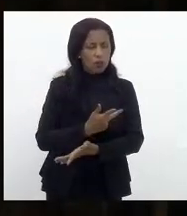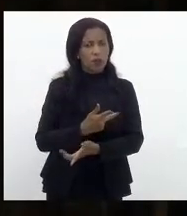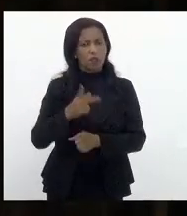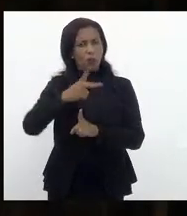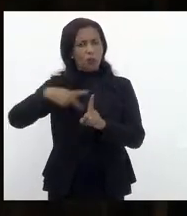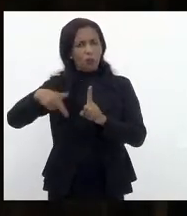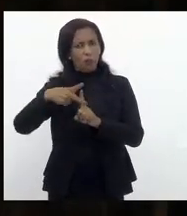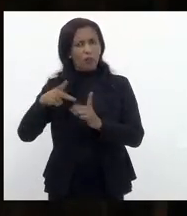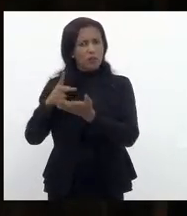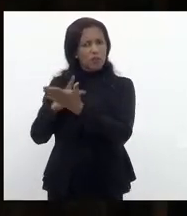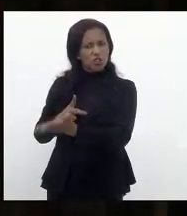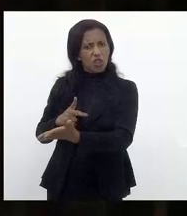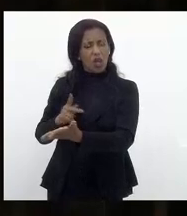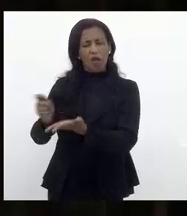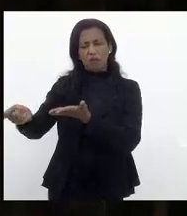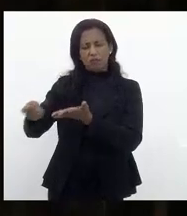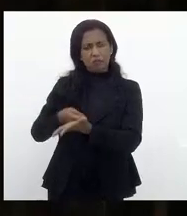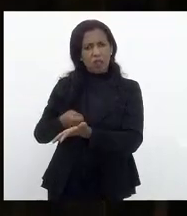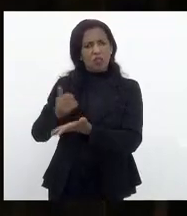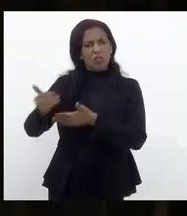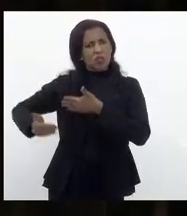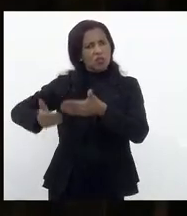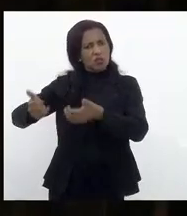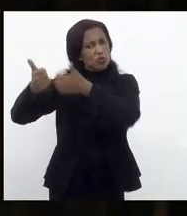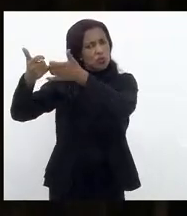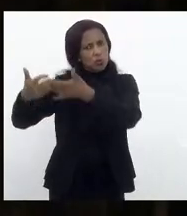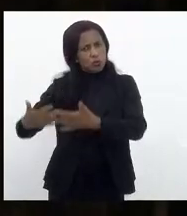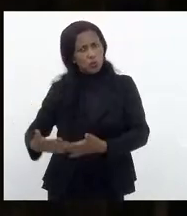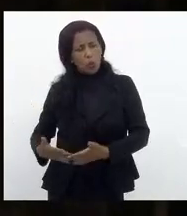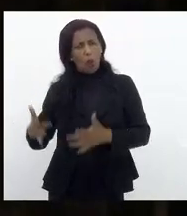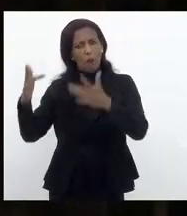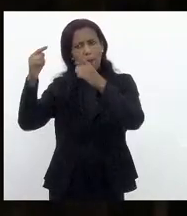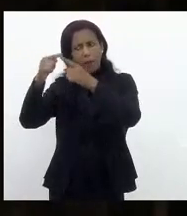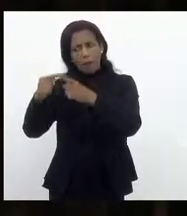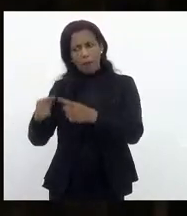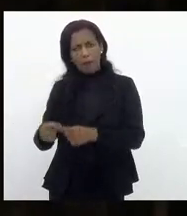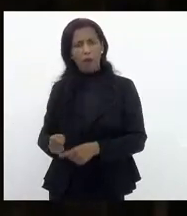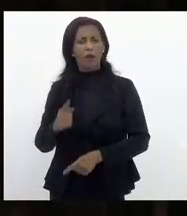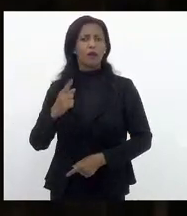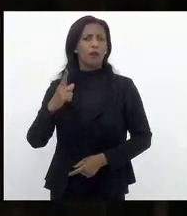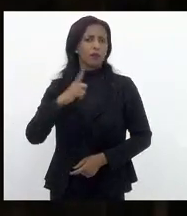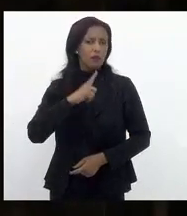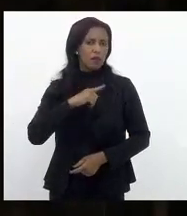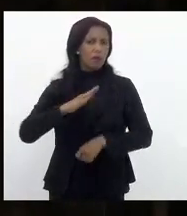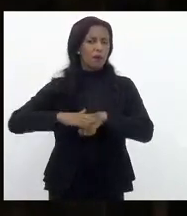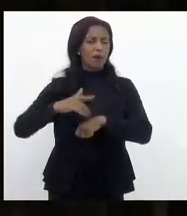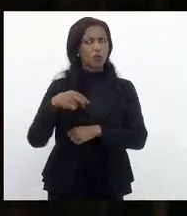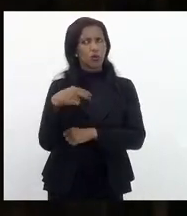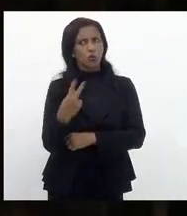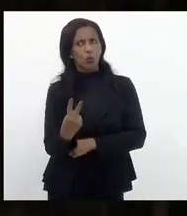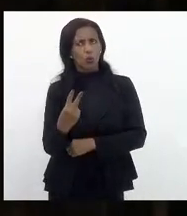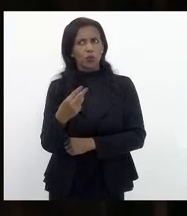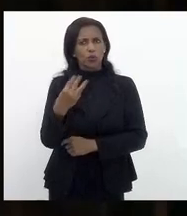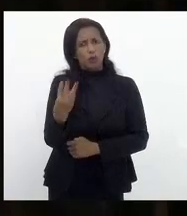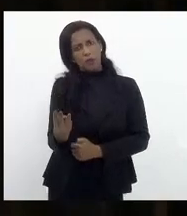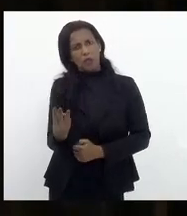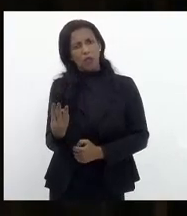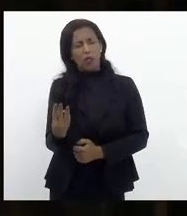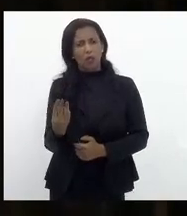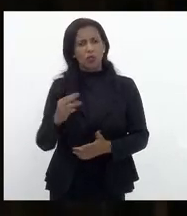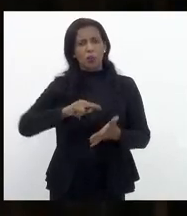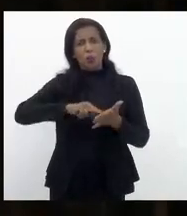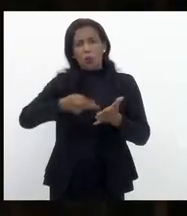Sérgio Aureliano já sinalizou longo das discussões que nós já teremos há dois ou três